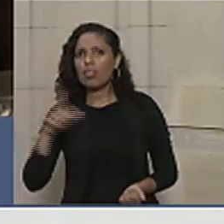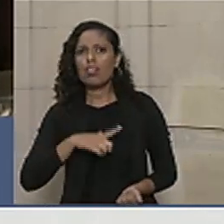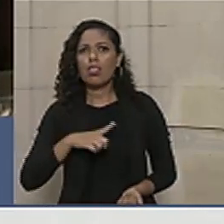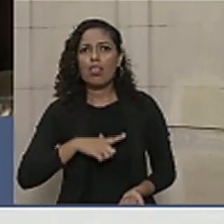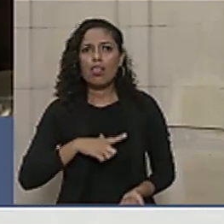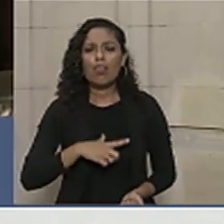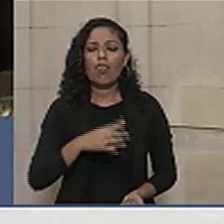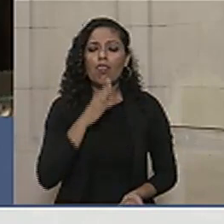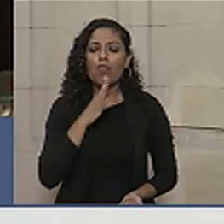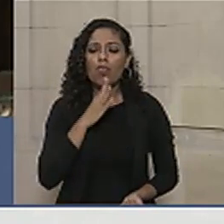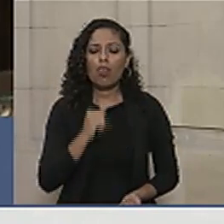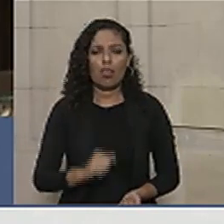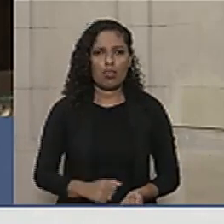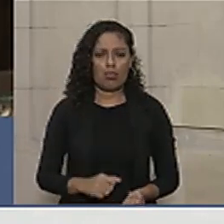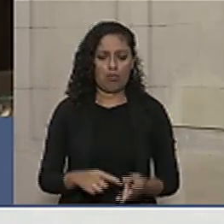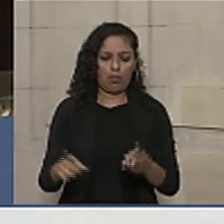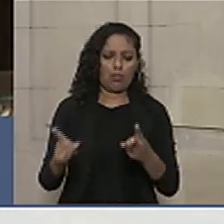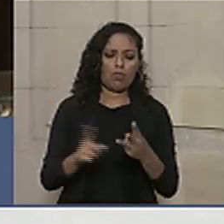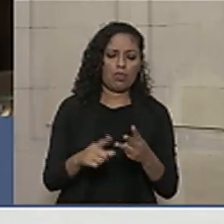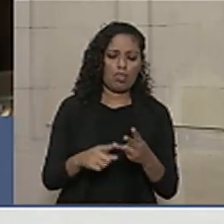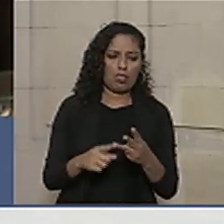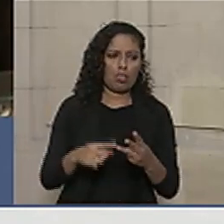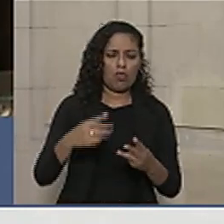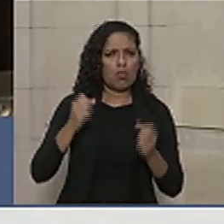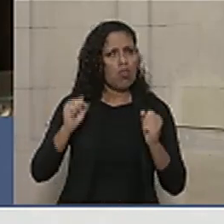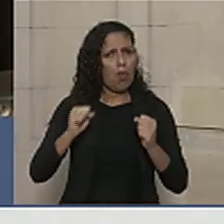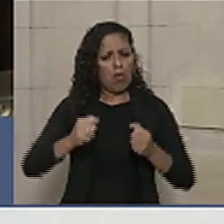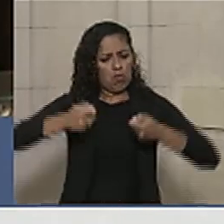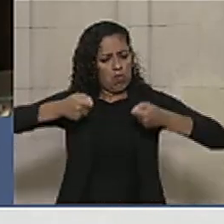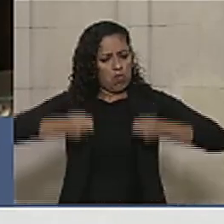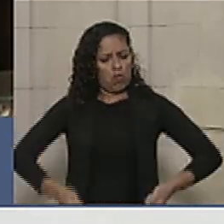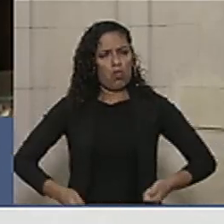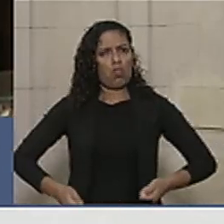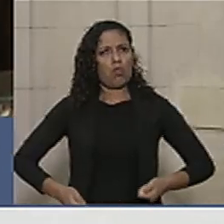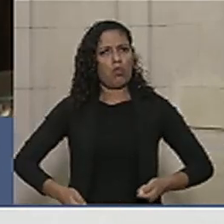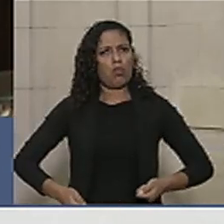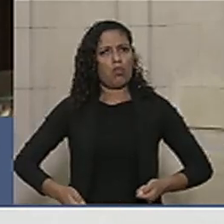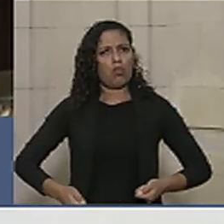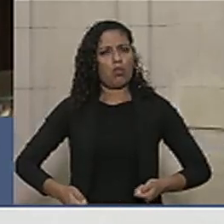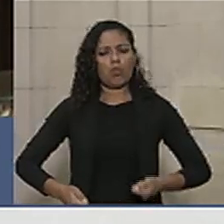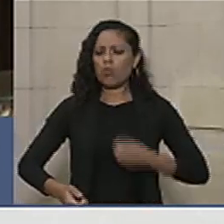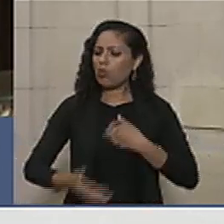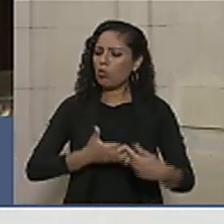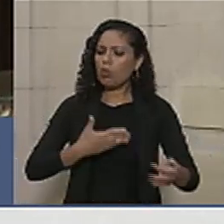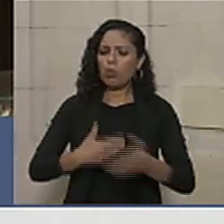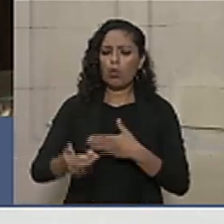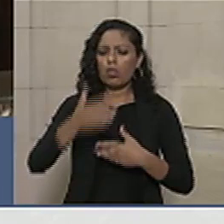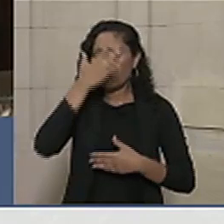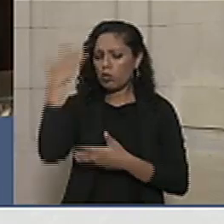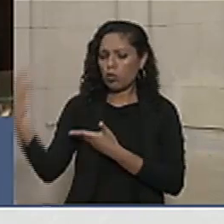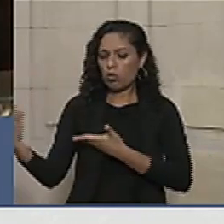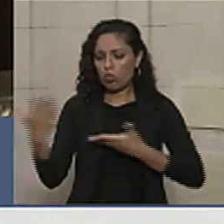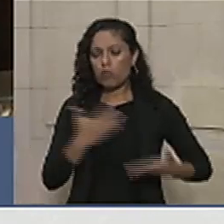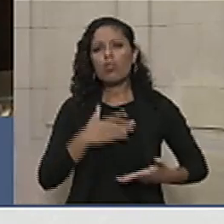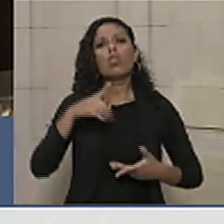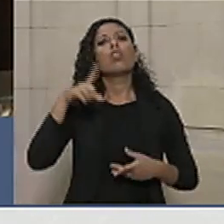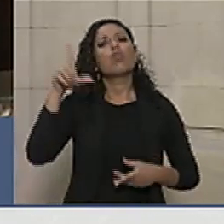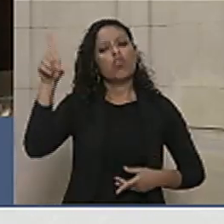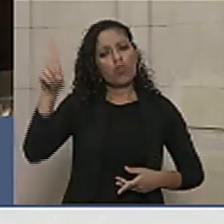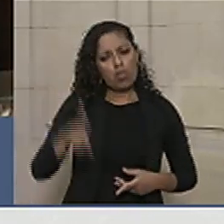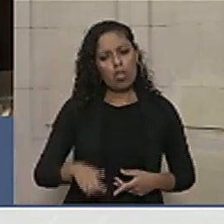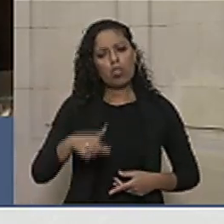você pode ser duro no parlamento com qualquer convidado. Você tem o